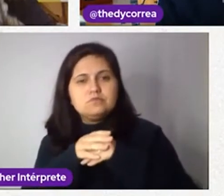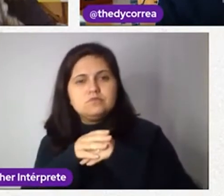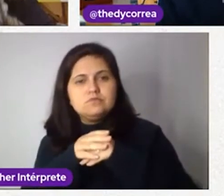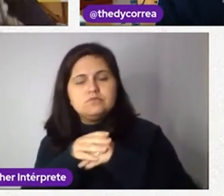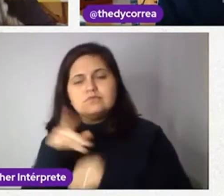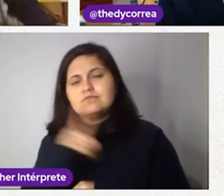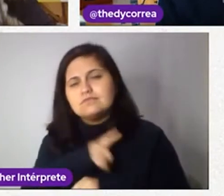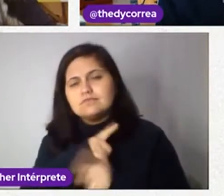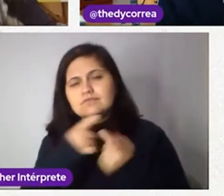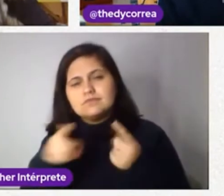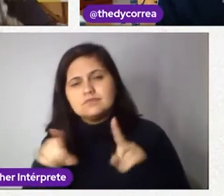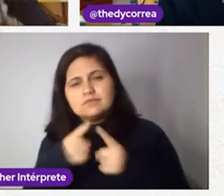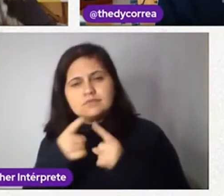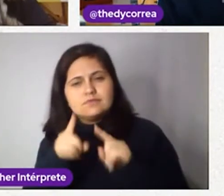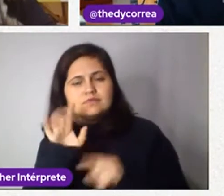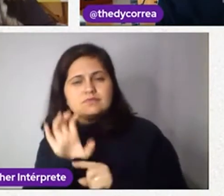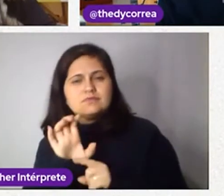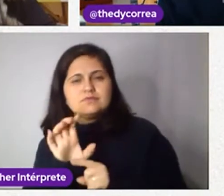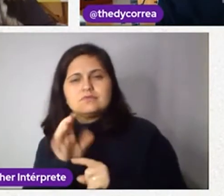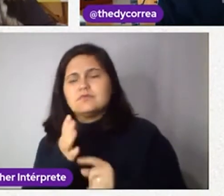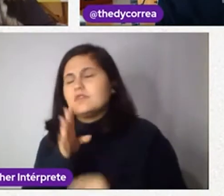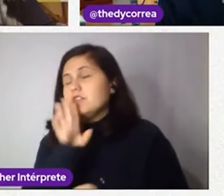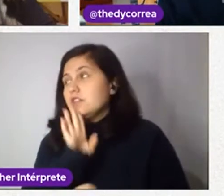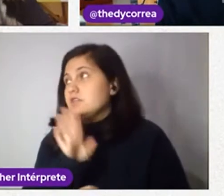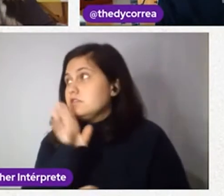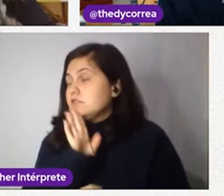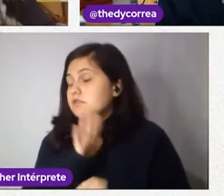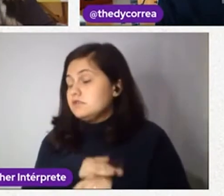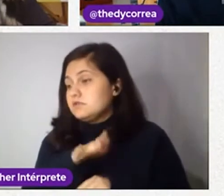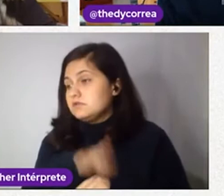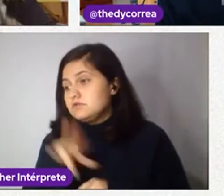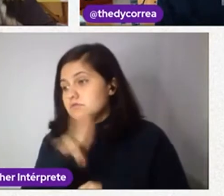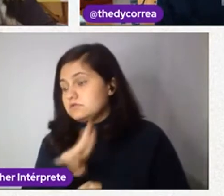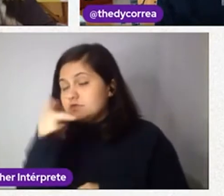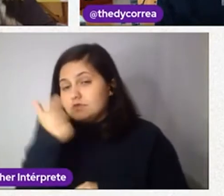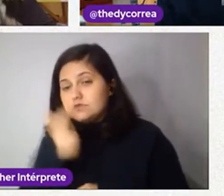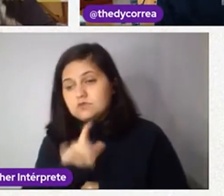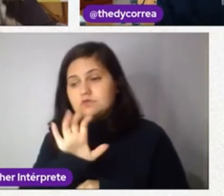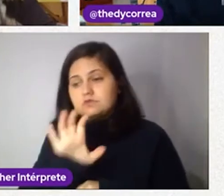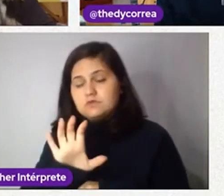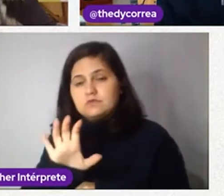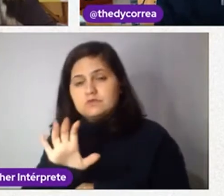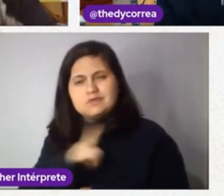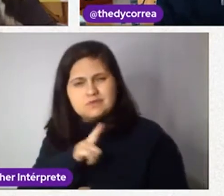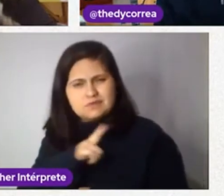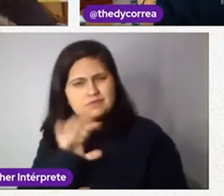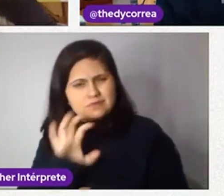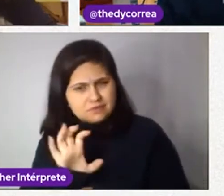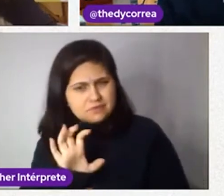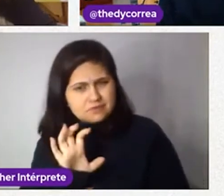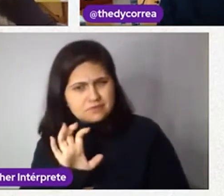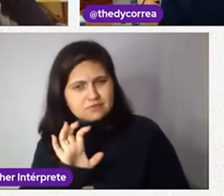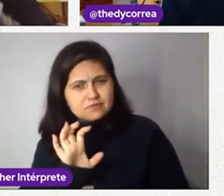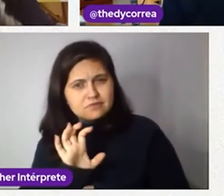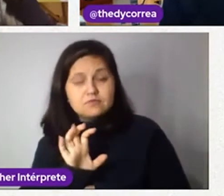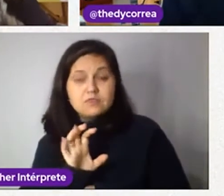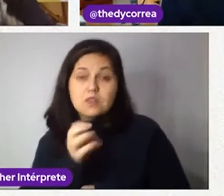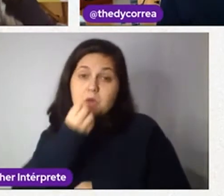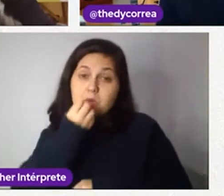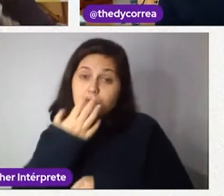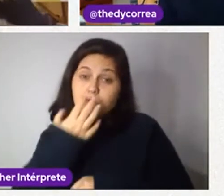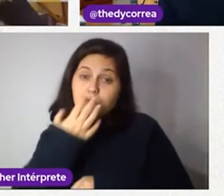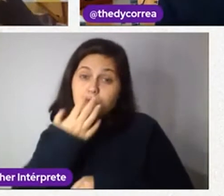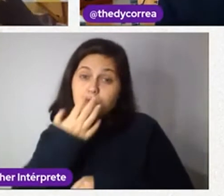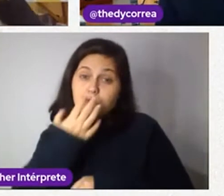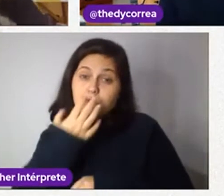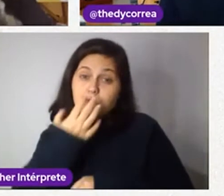Tem músicas assim, tipo, que, não aguento mais tocar. De novo vou ter que fazer. Existe isso? Bom, começa que agora,